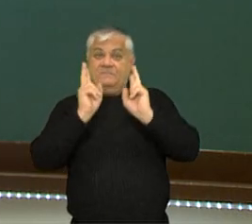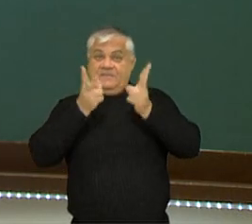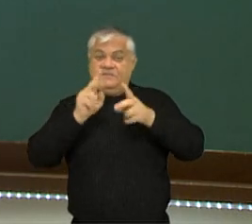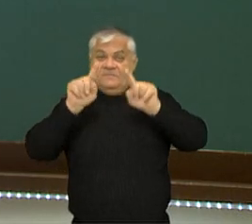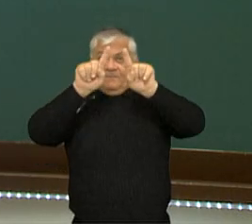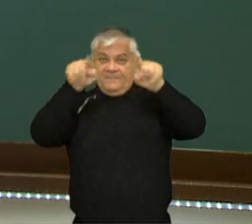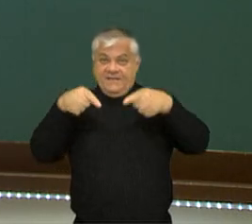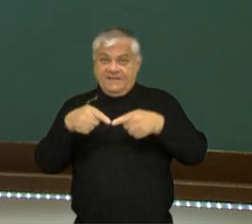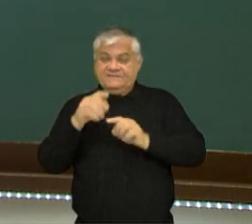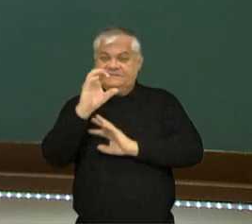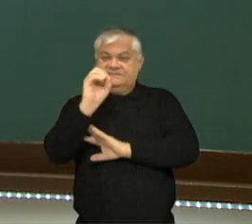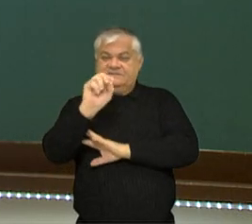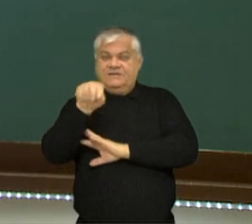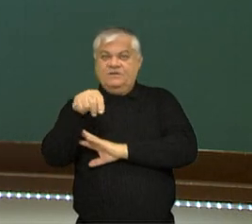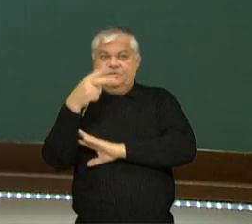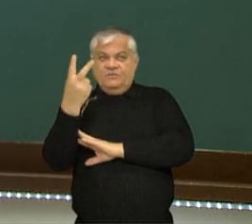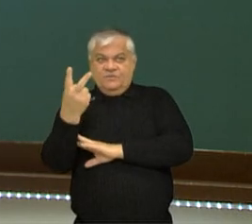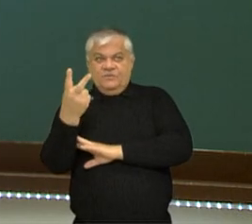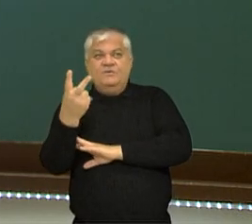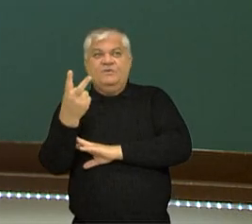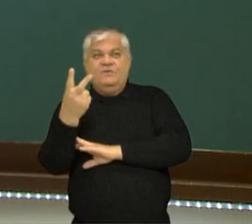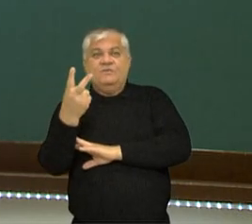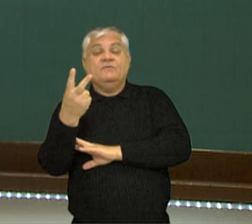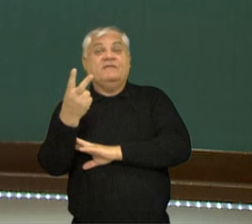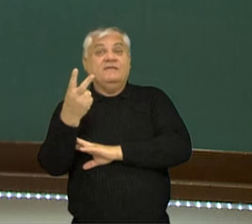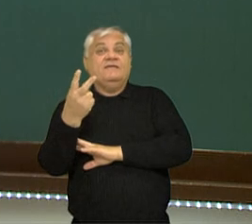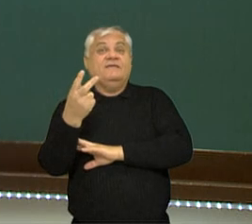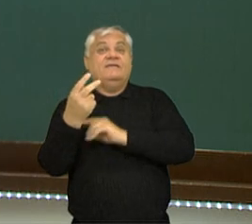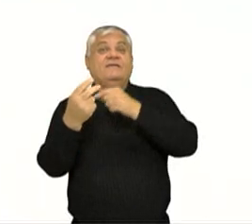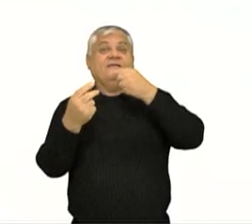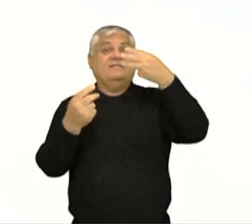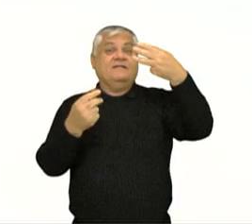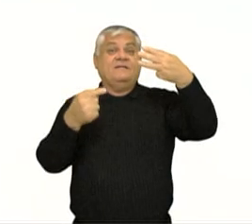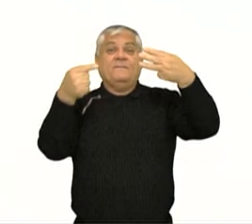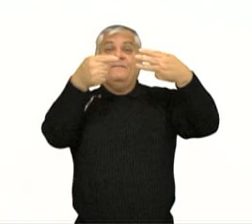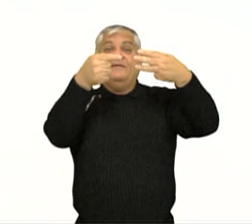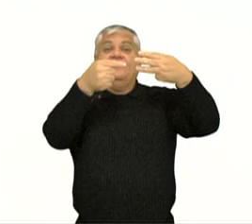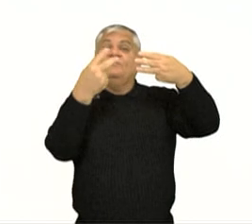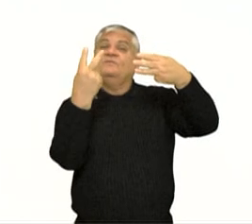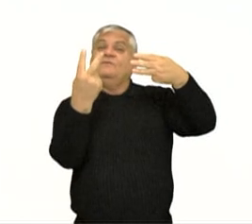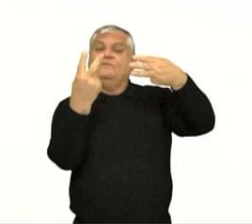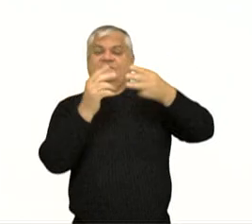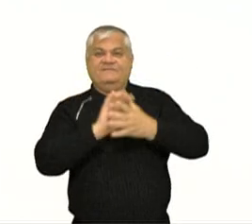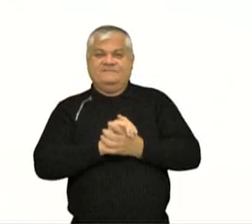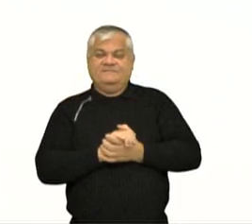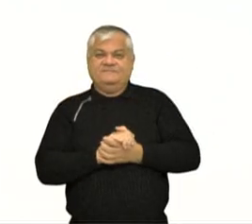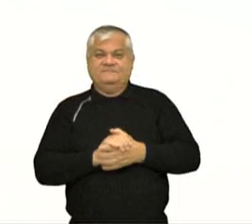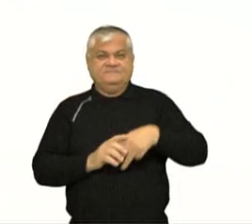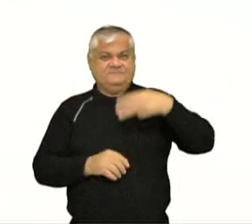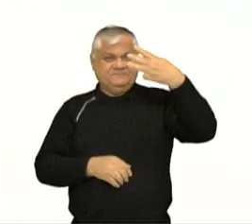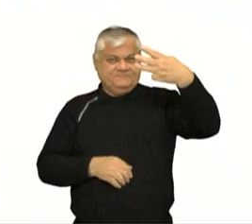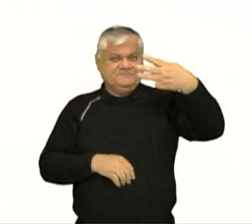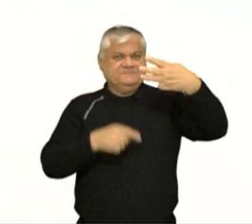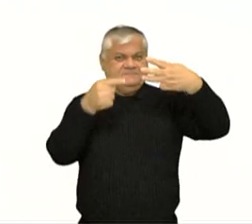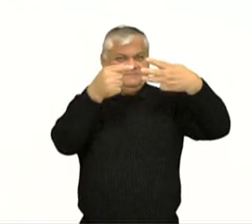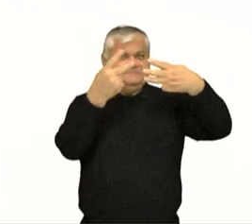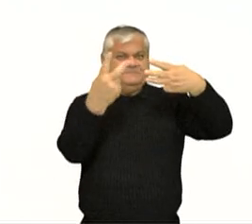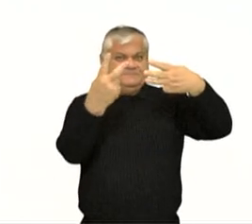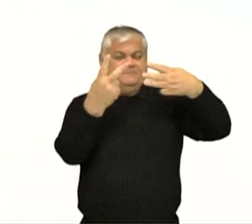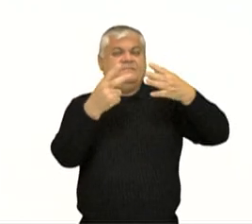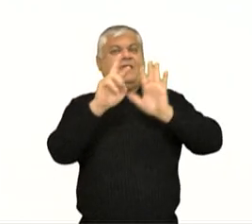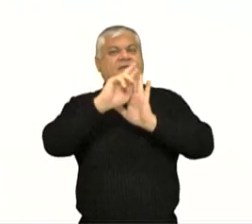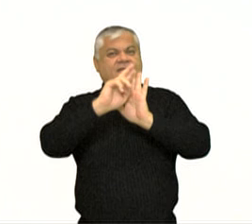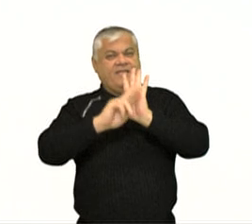a base e, olha lá, subtrair os expoentes. Lembrando que essa regra também é